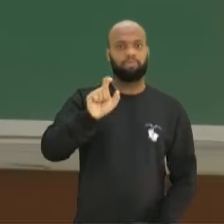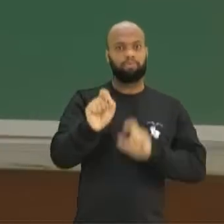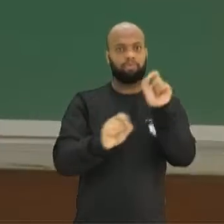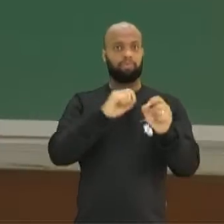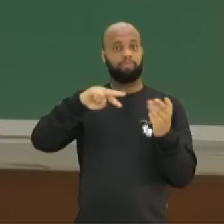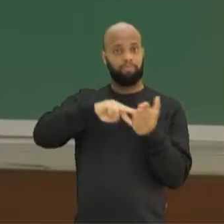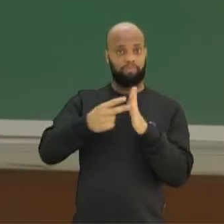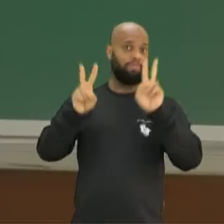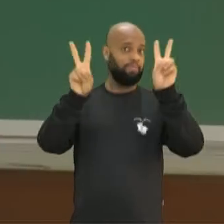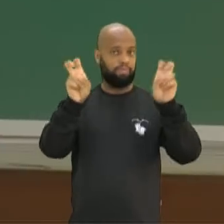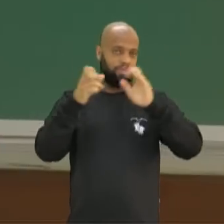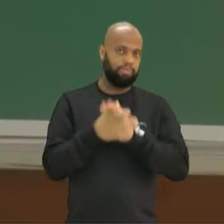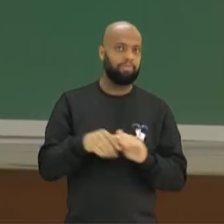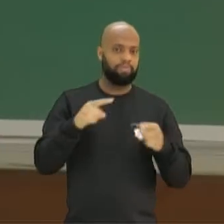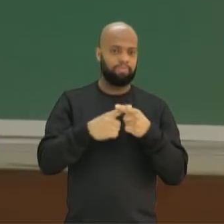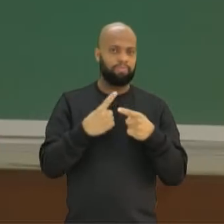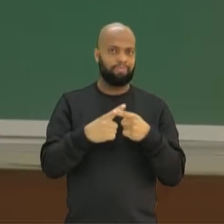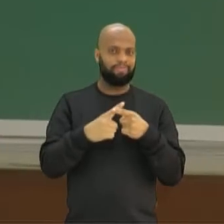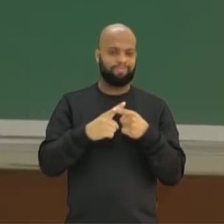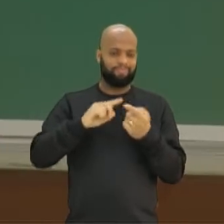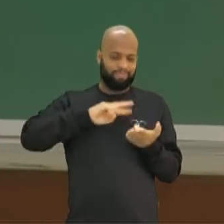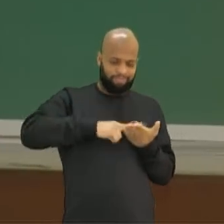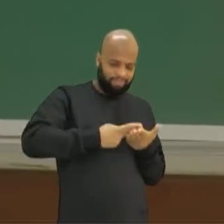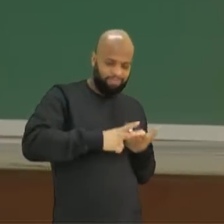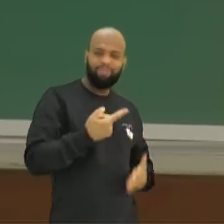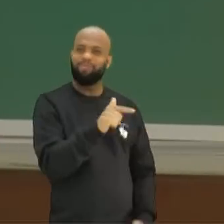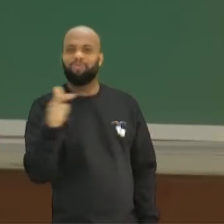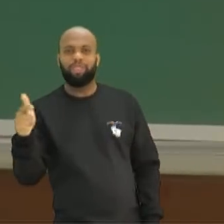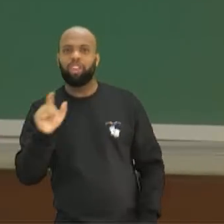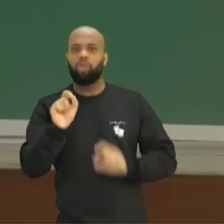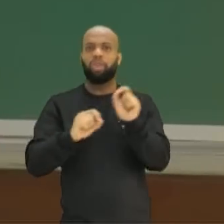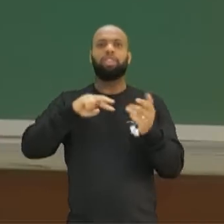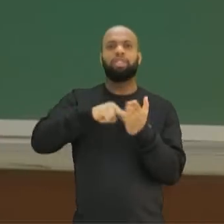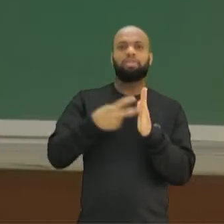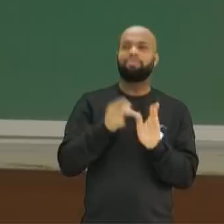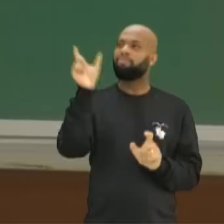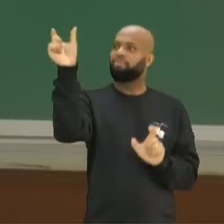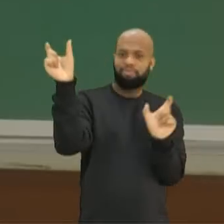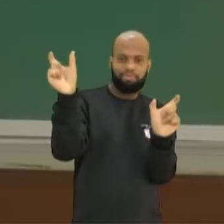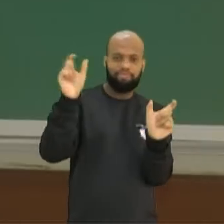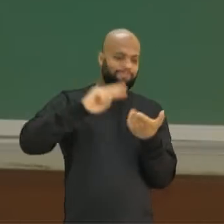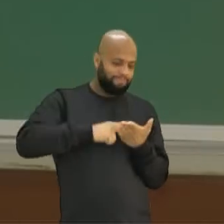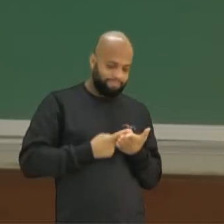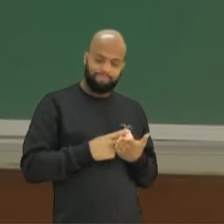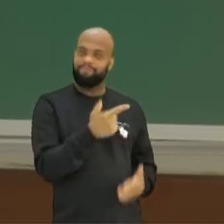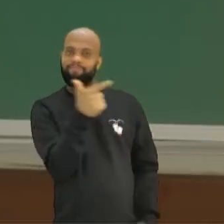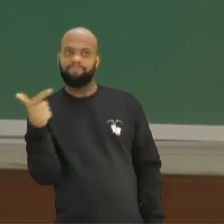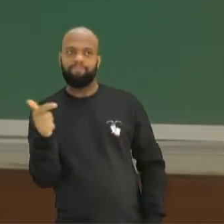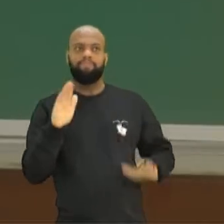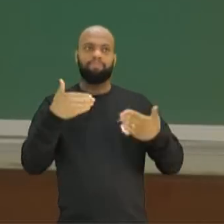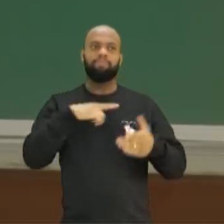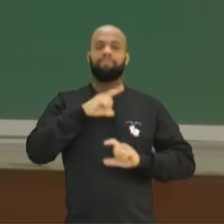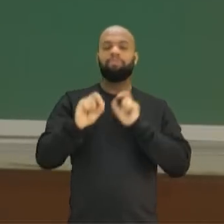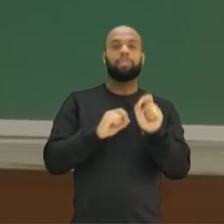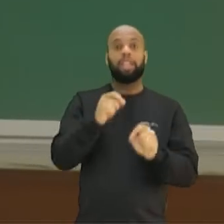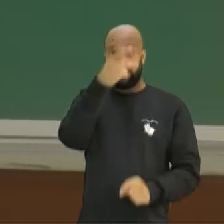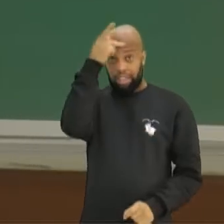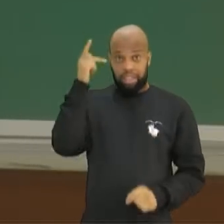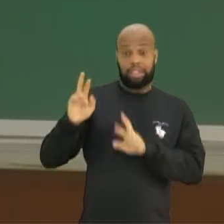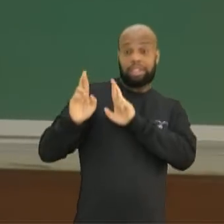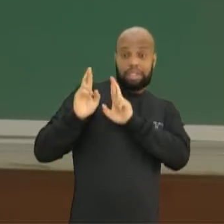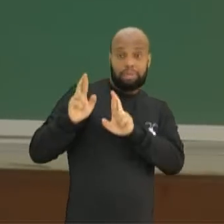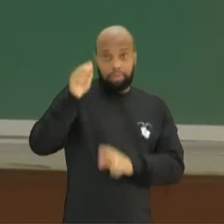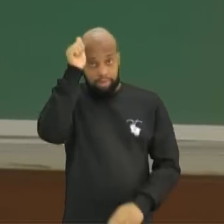o assunto, porque ele não traz a tradução do que é stream ou do que é mainstream. Então, o que o